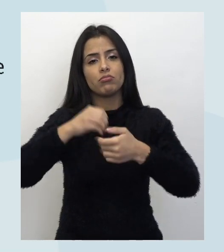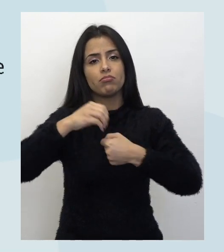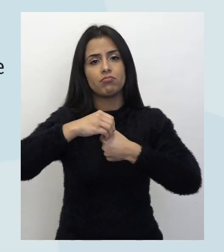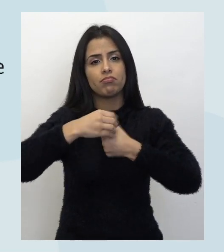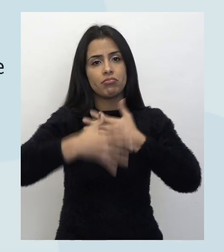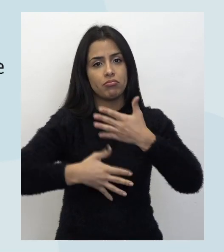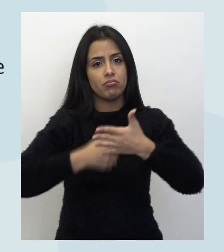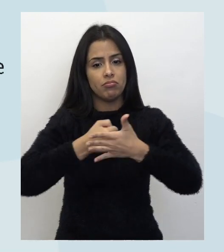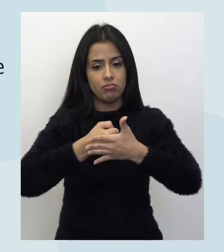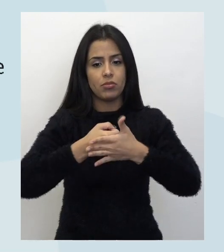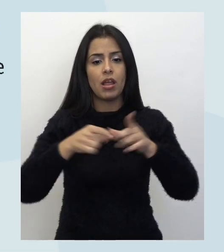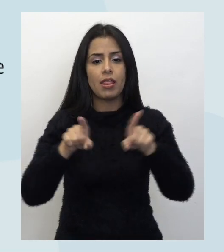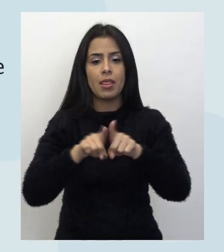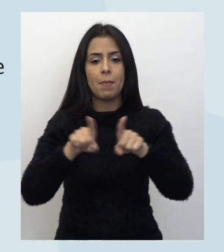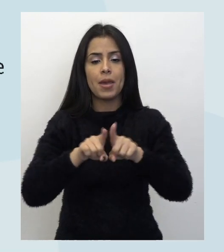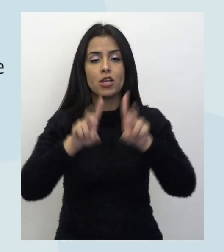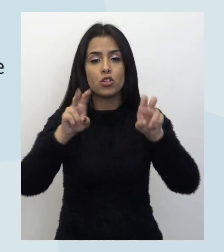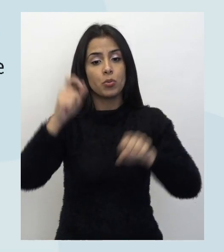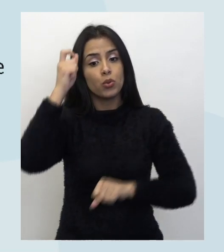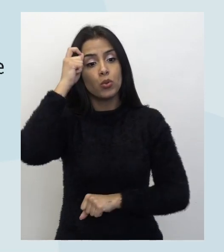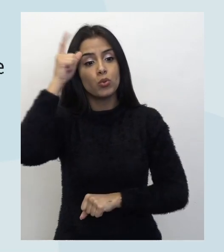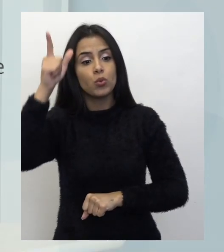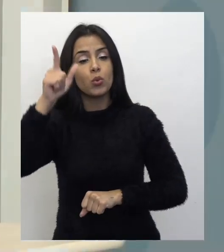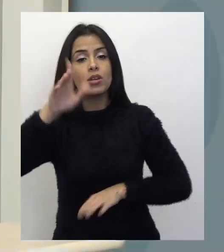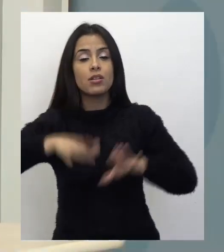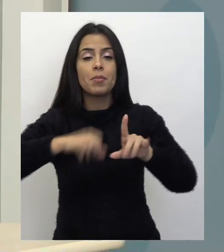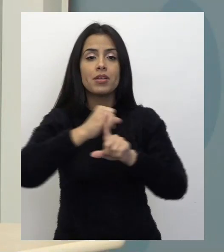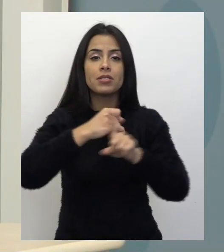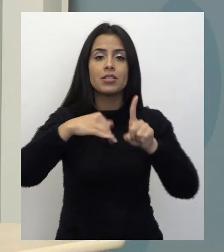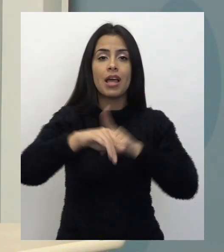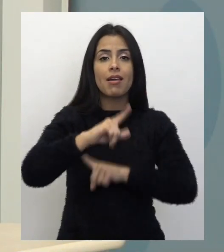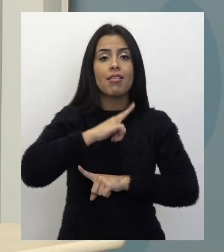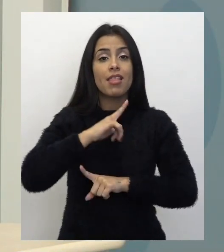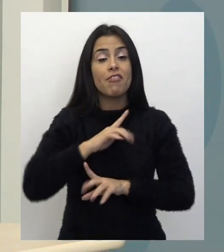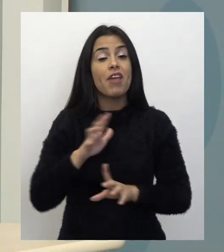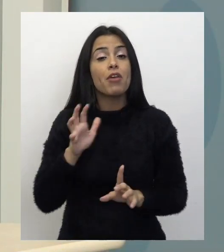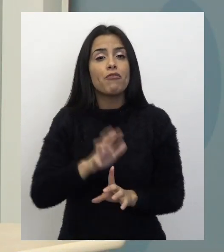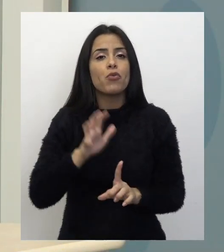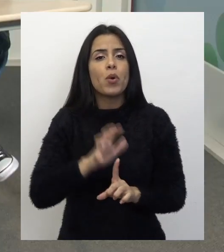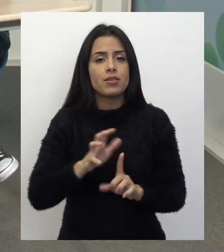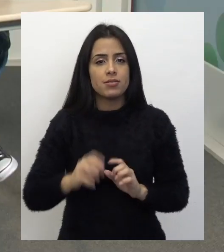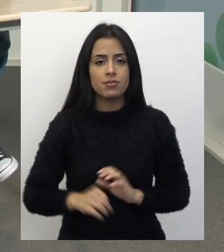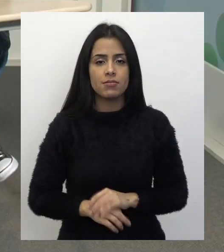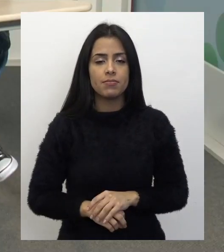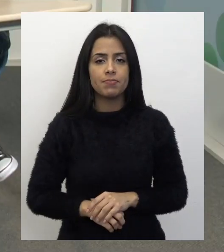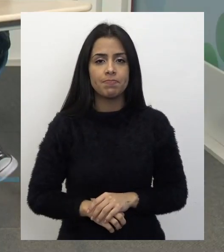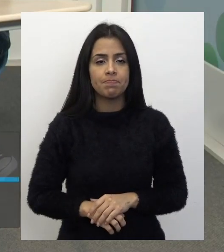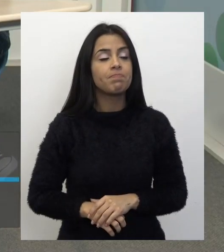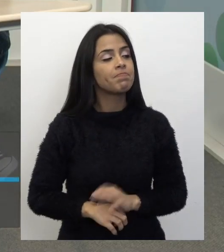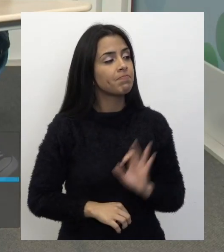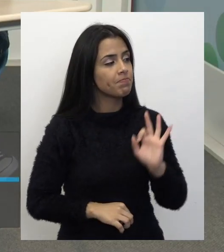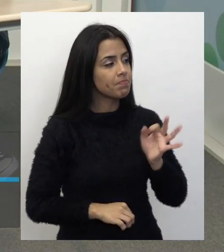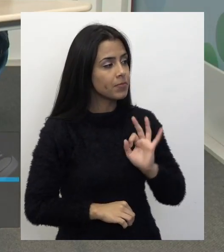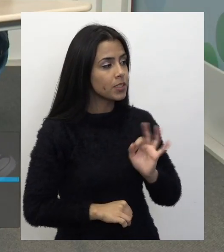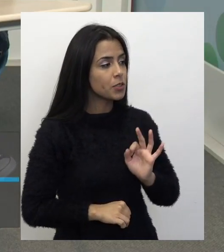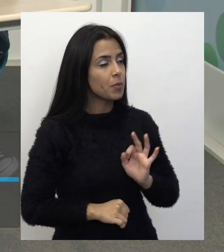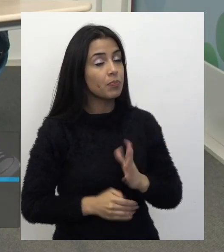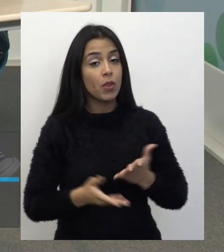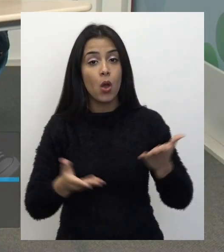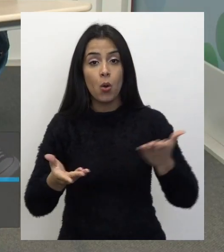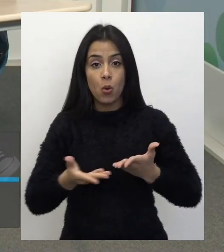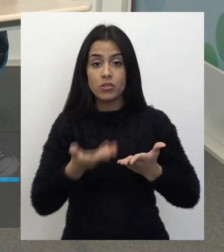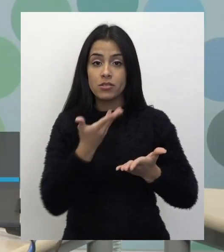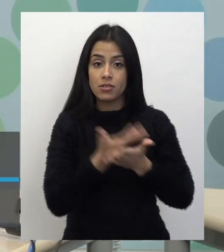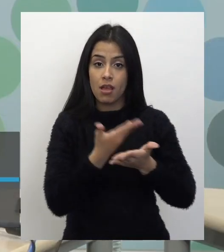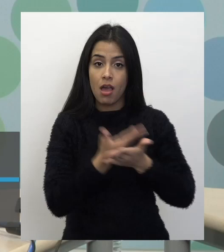diferentes contextos históricos. Isso mesmo. Embora a nossa aula hoje seja a